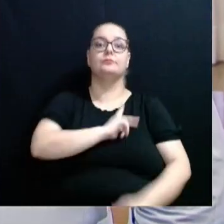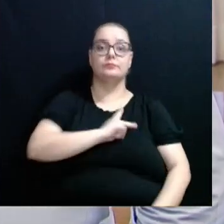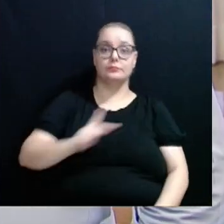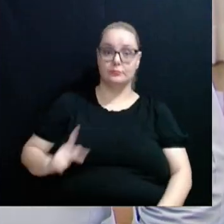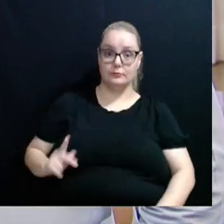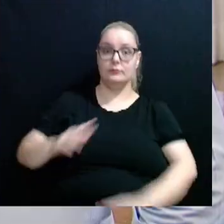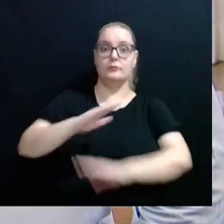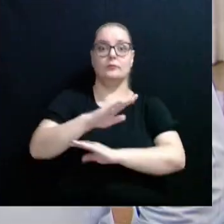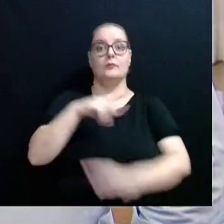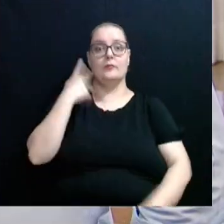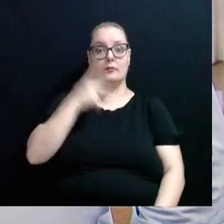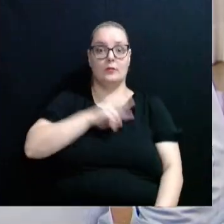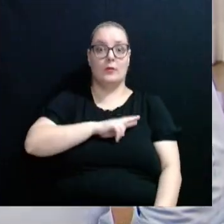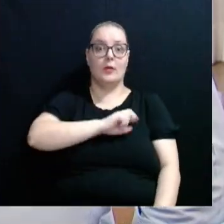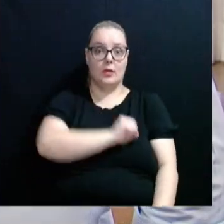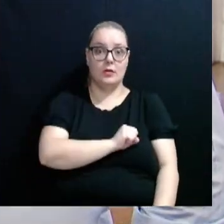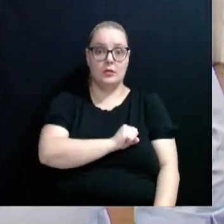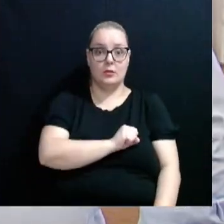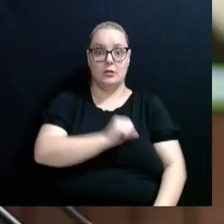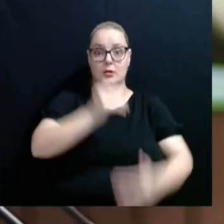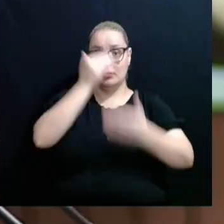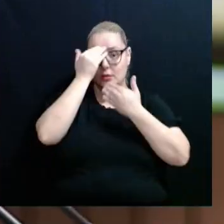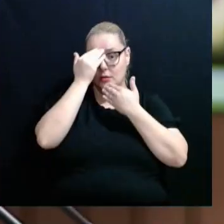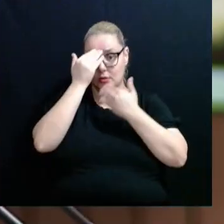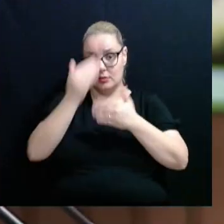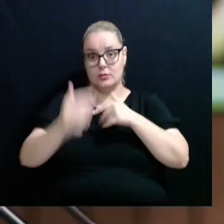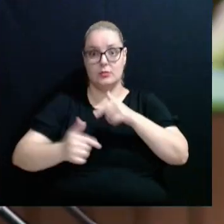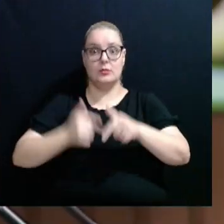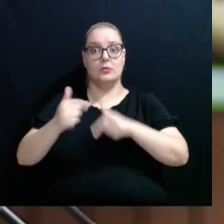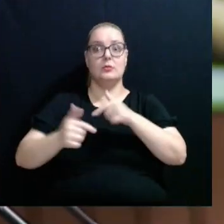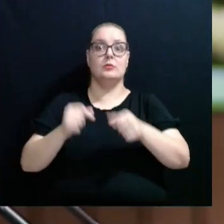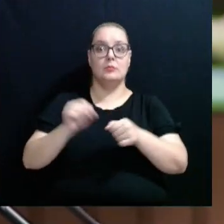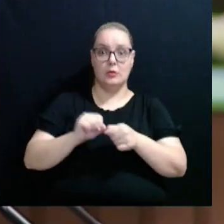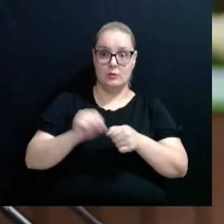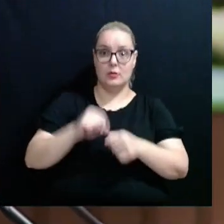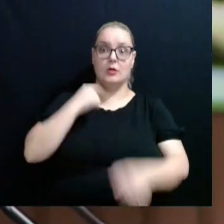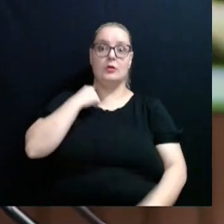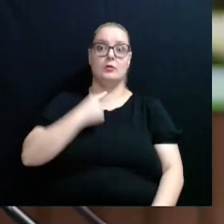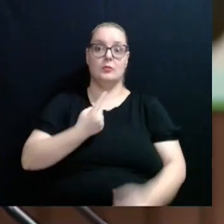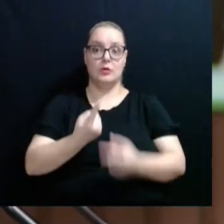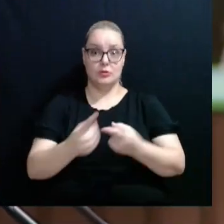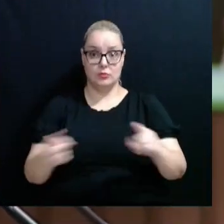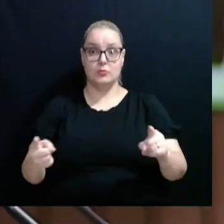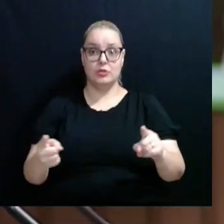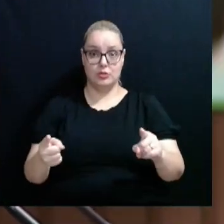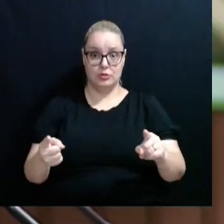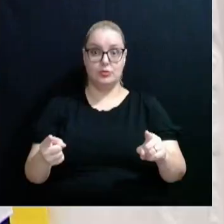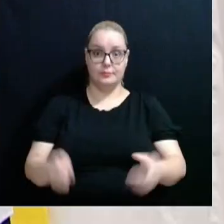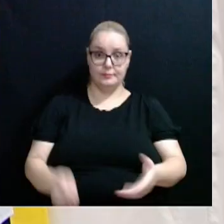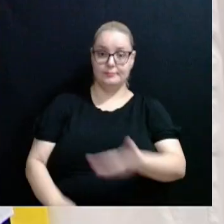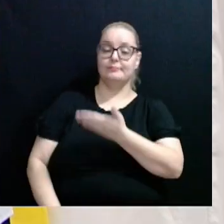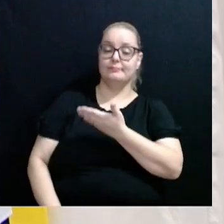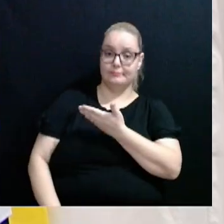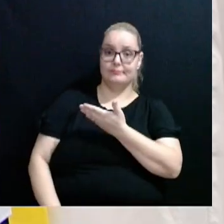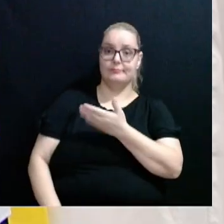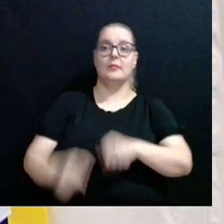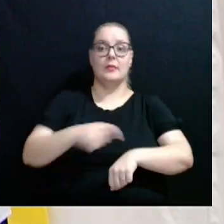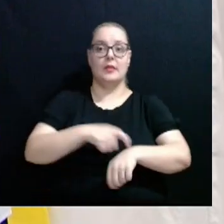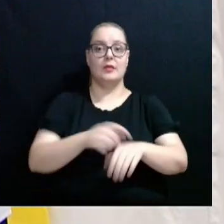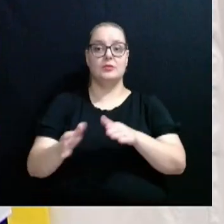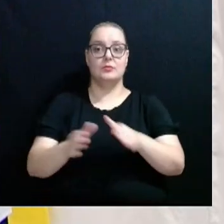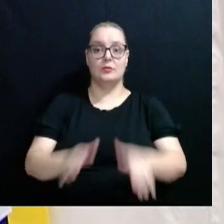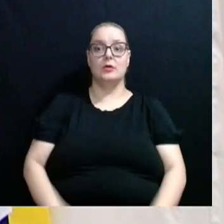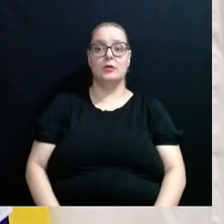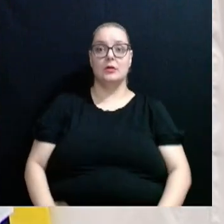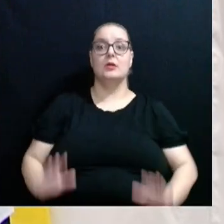Luiz Rossini, agradeceu o trabalho realizado pelo vereador Mineiro do Espetinho durante este período e celebrou